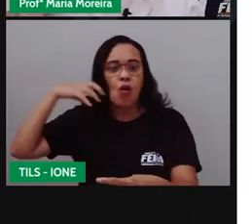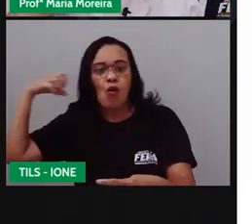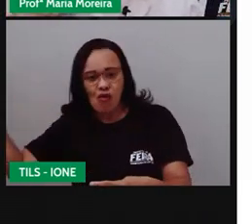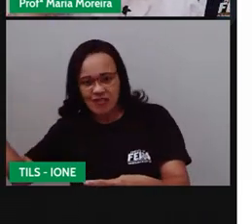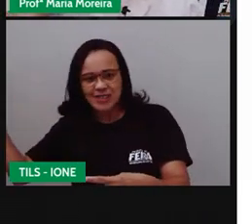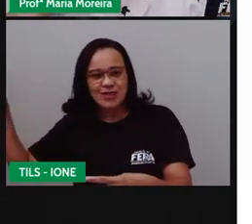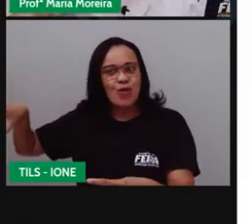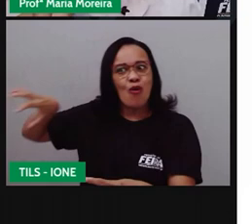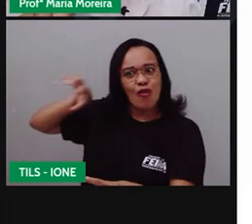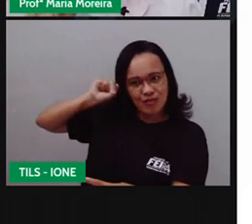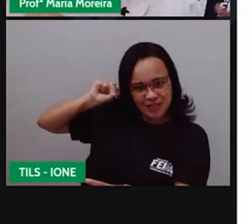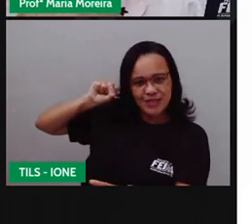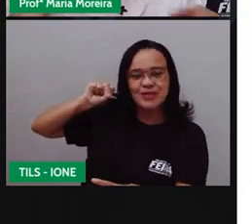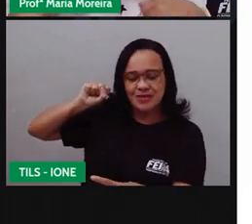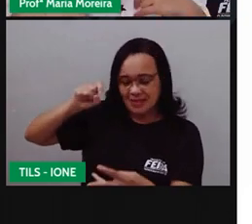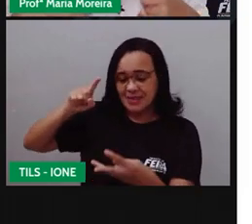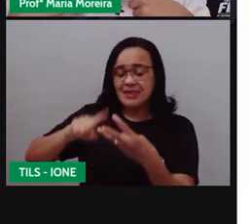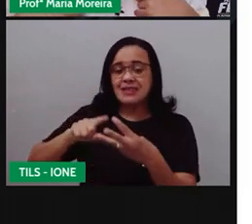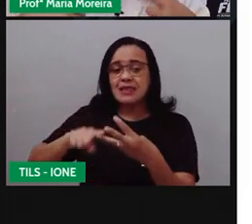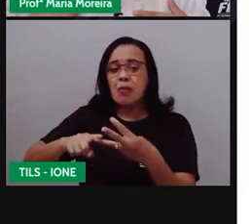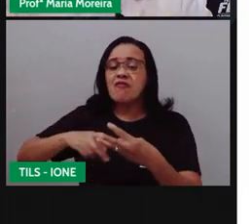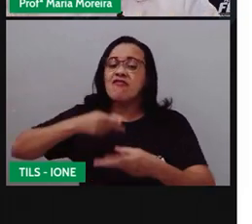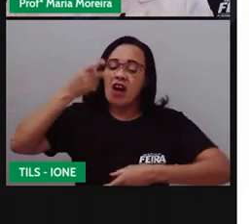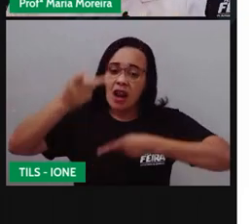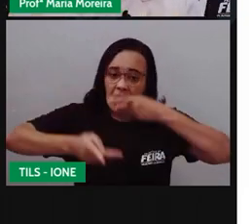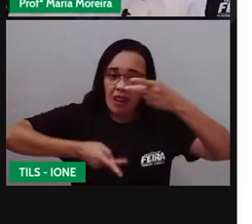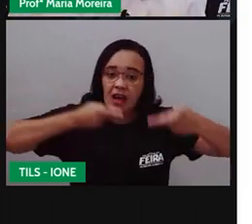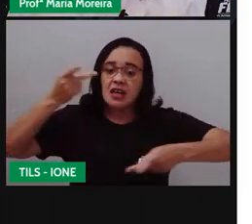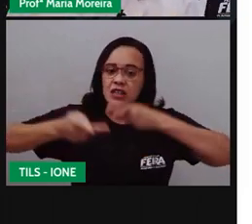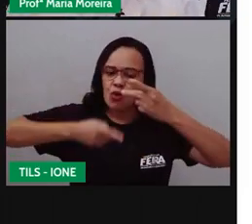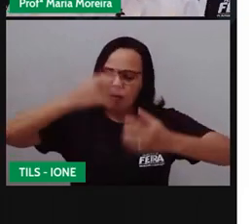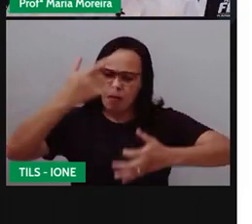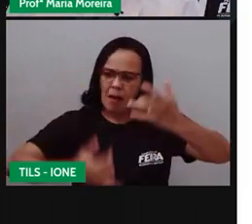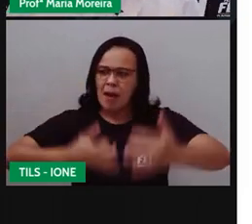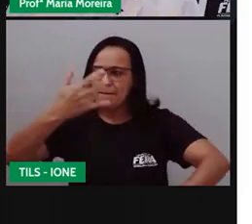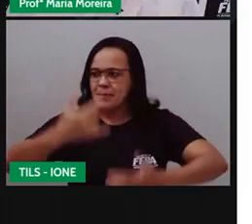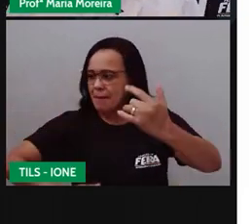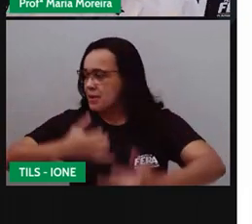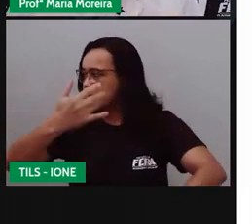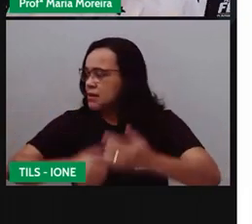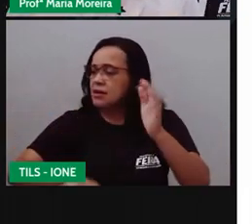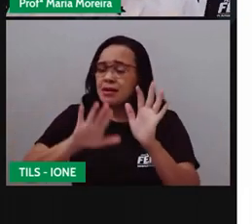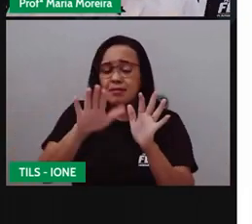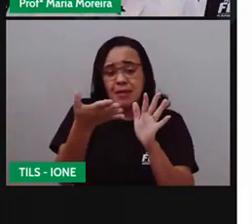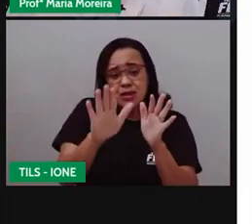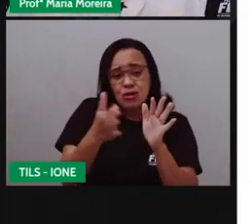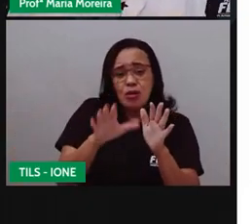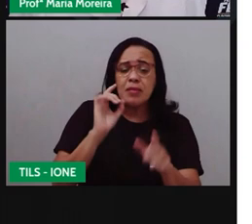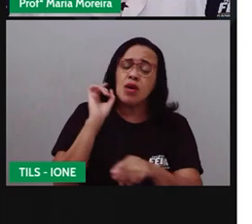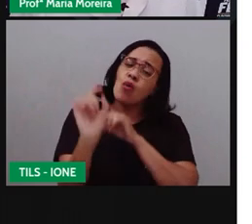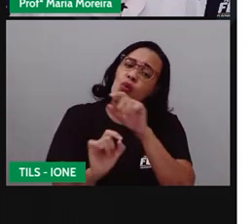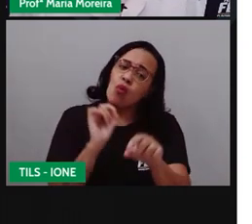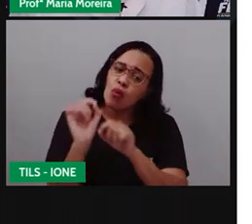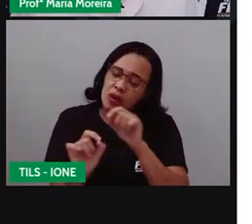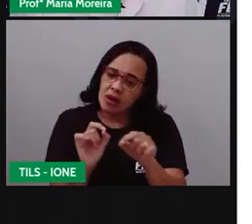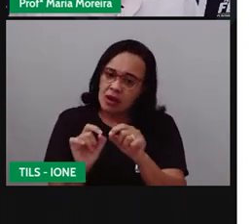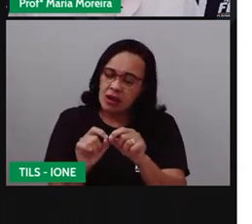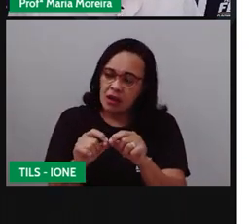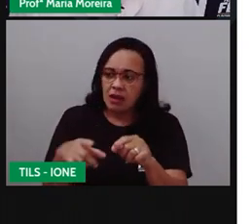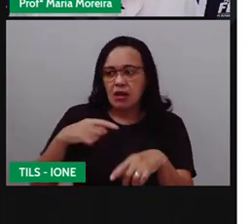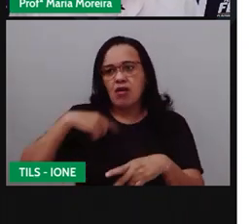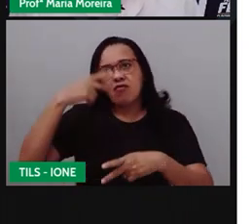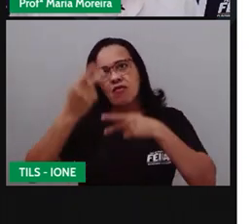A terceira pessoa é de quem nós estamos falando. Então, seria mais ou menos o seguinte. Eu estou falando